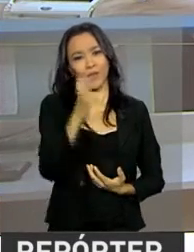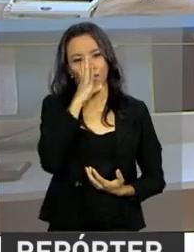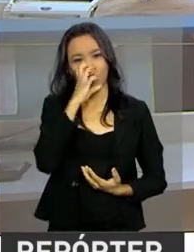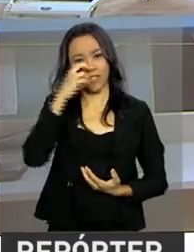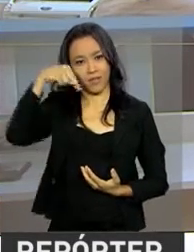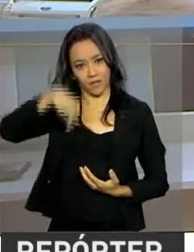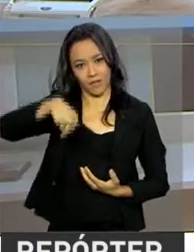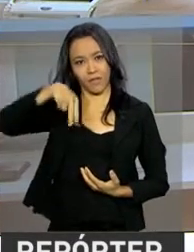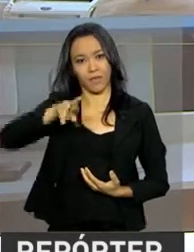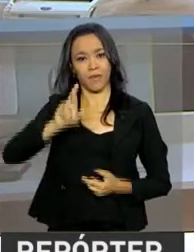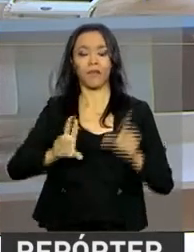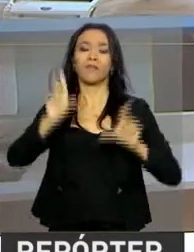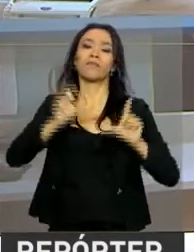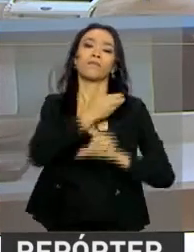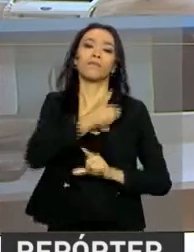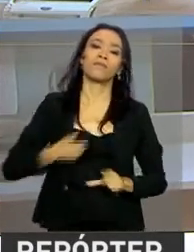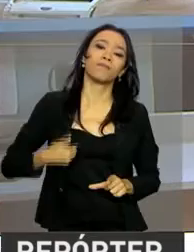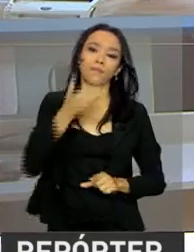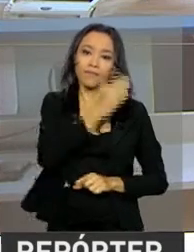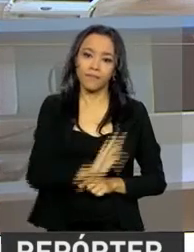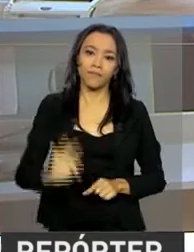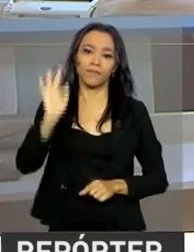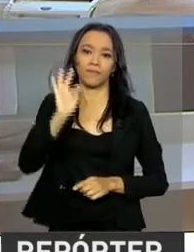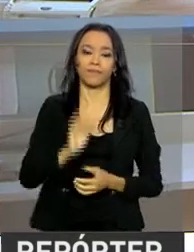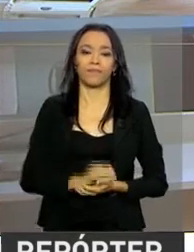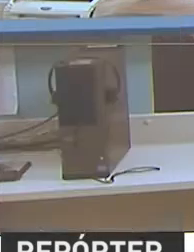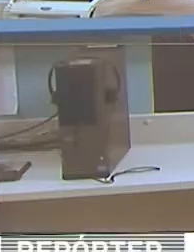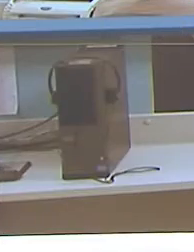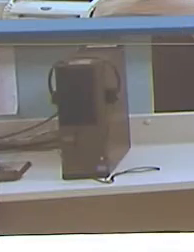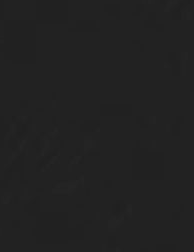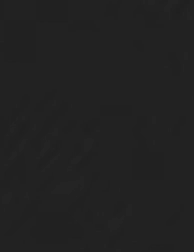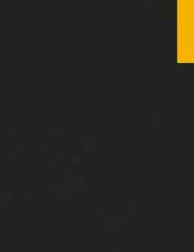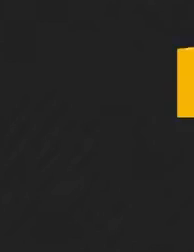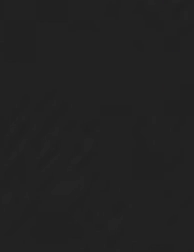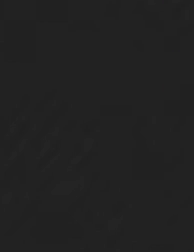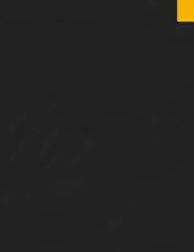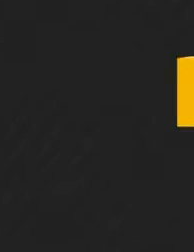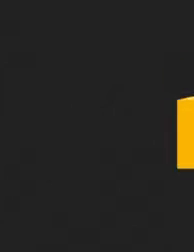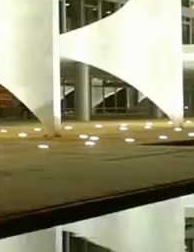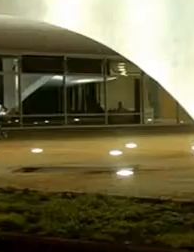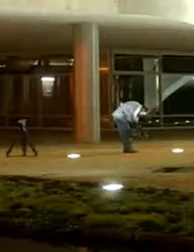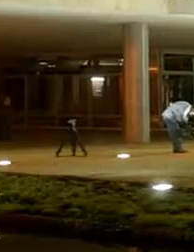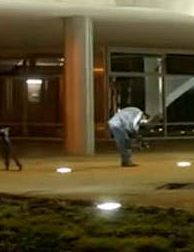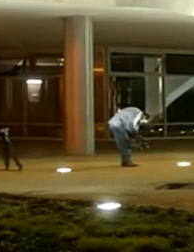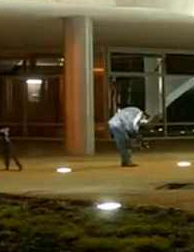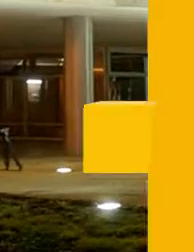com a gente aqui na NBR, a TV do Governo Federal.